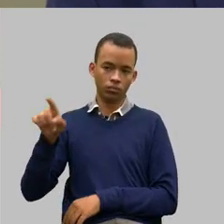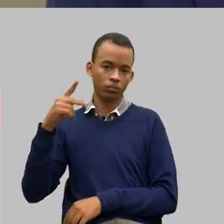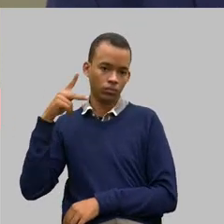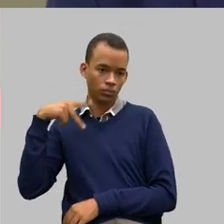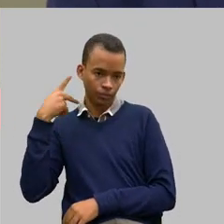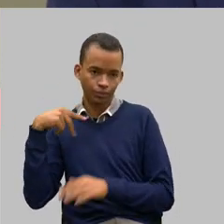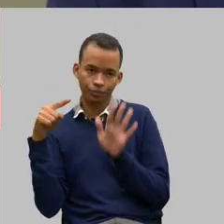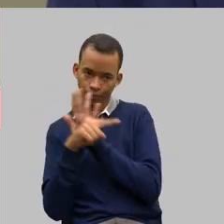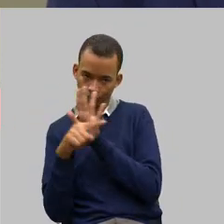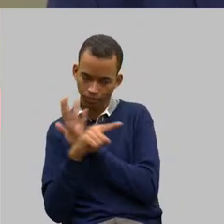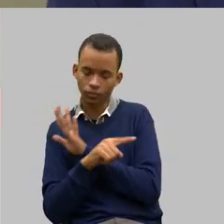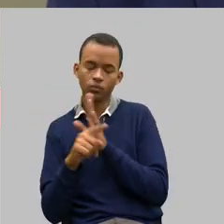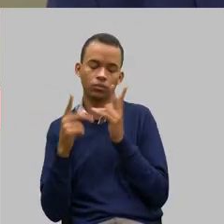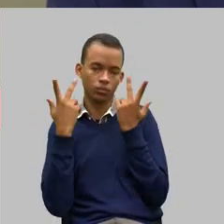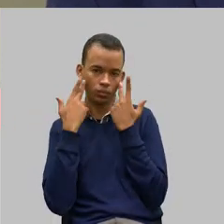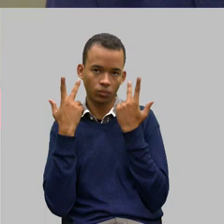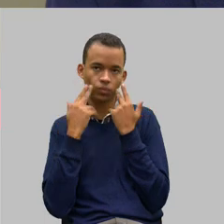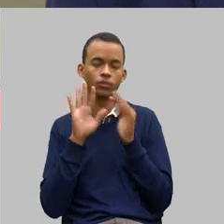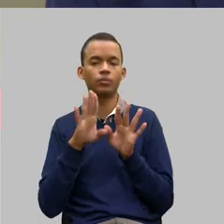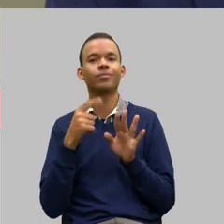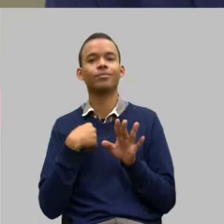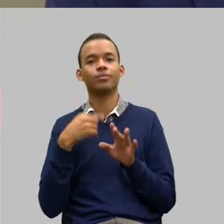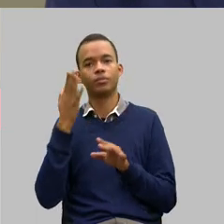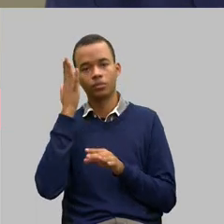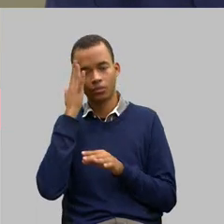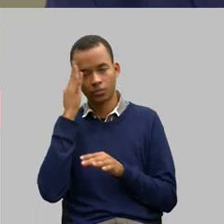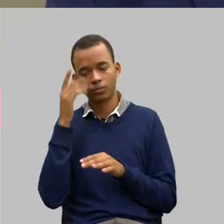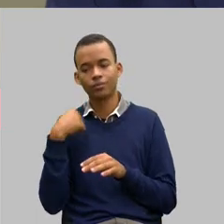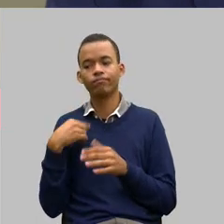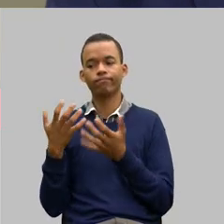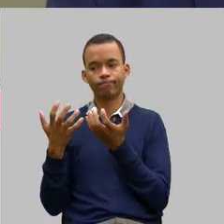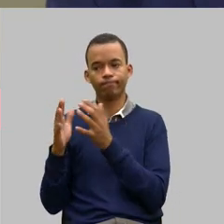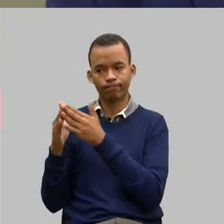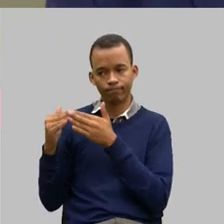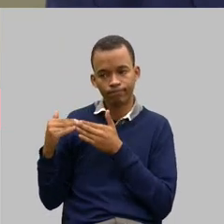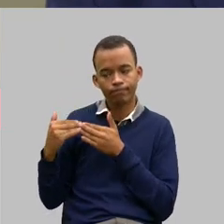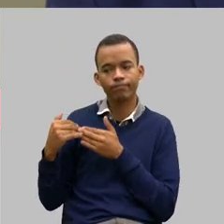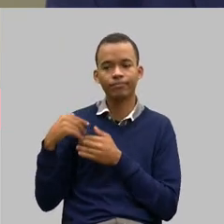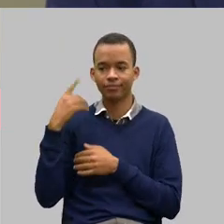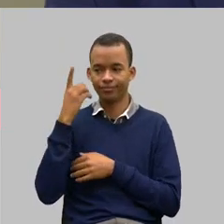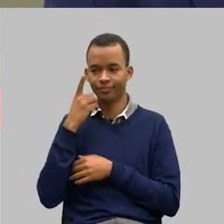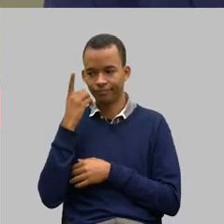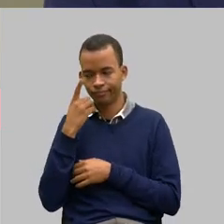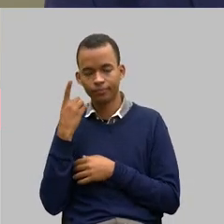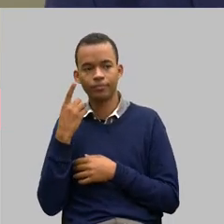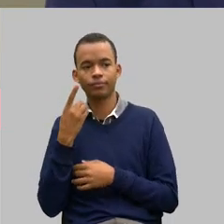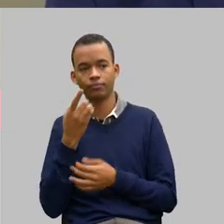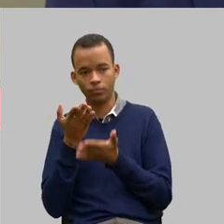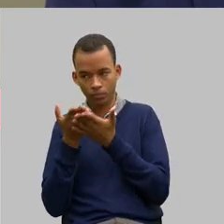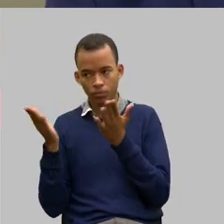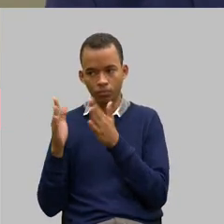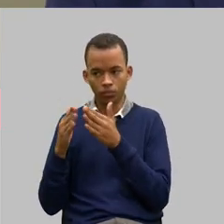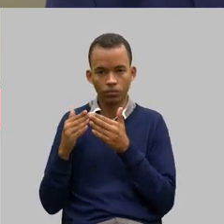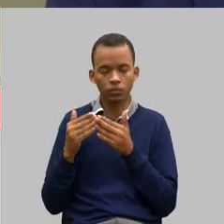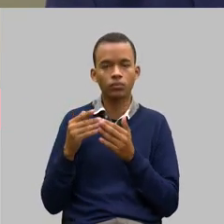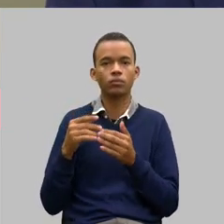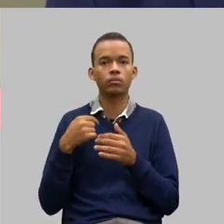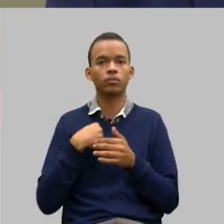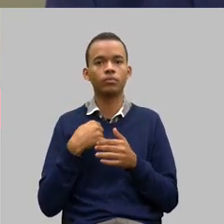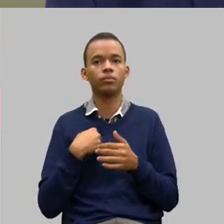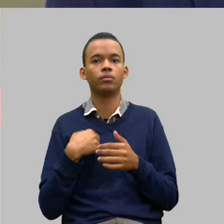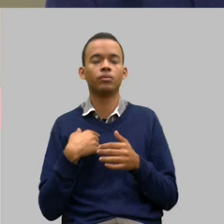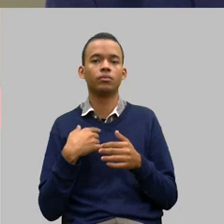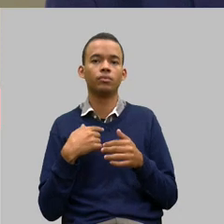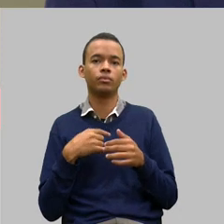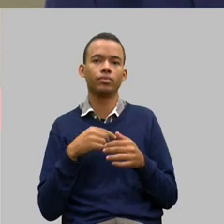gostaria e eu sei que vou contar com aessência de todos os colegas deputados nesse momento de passar eh São